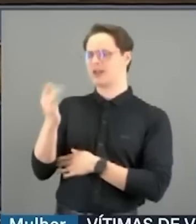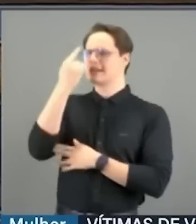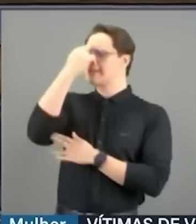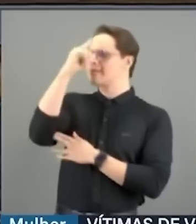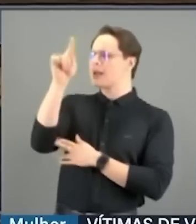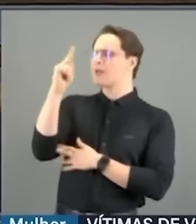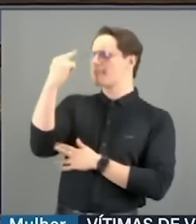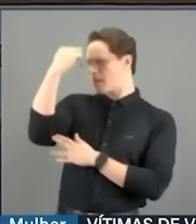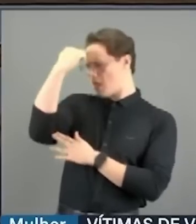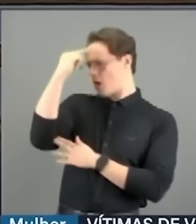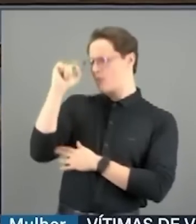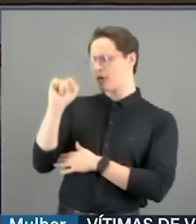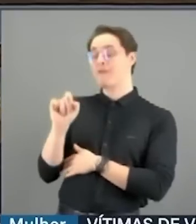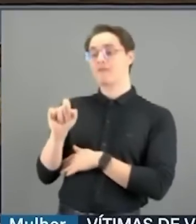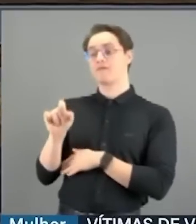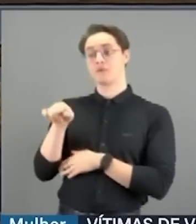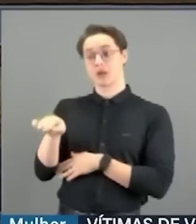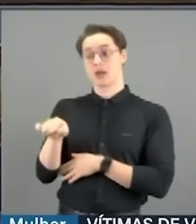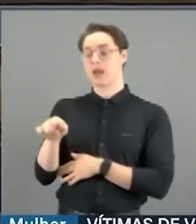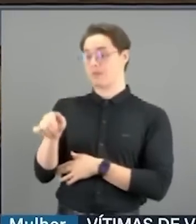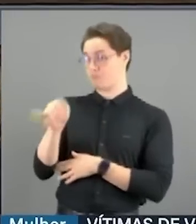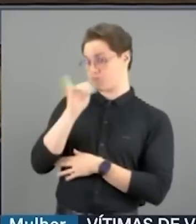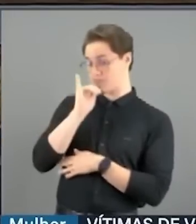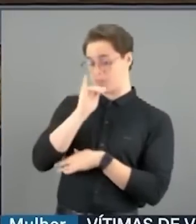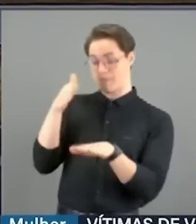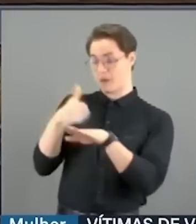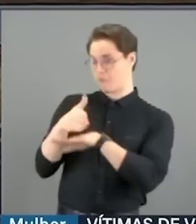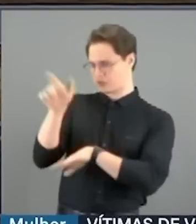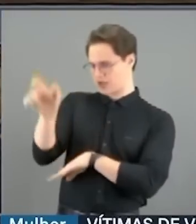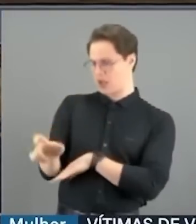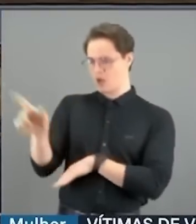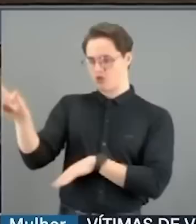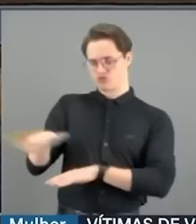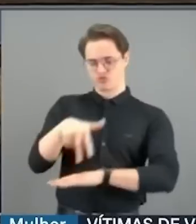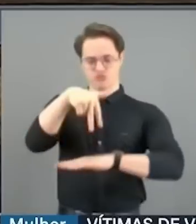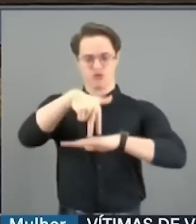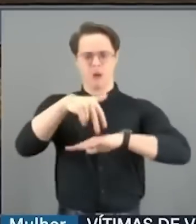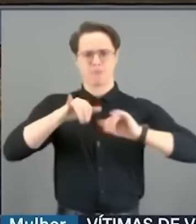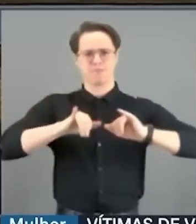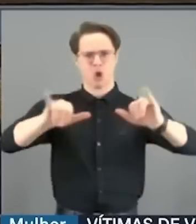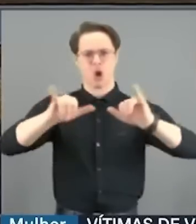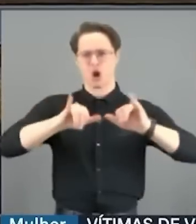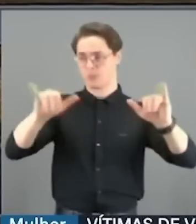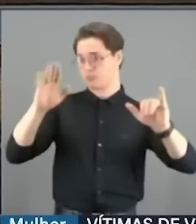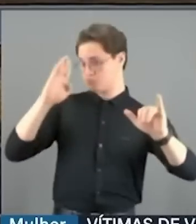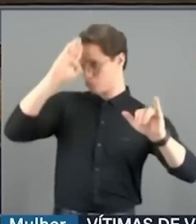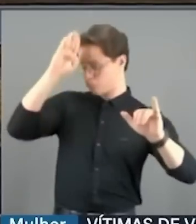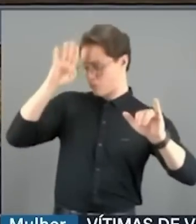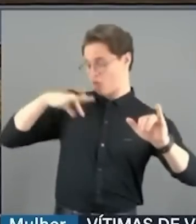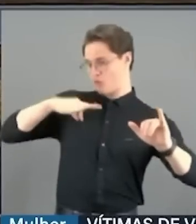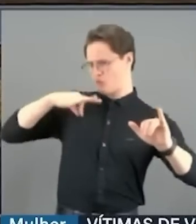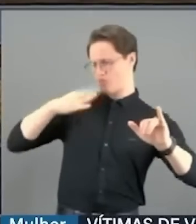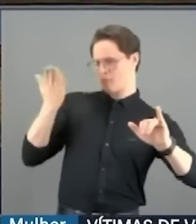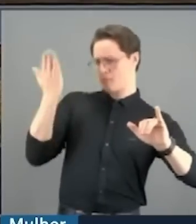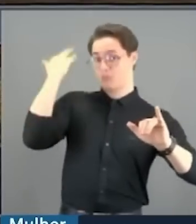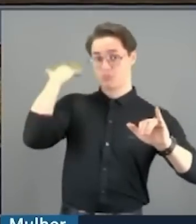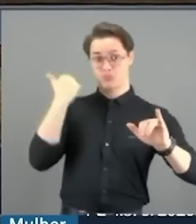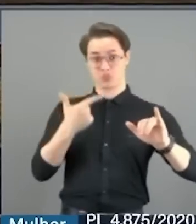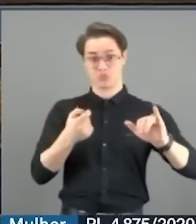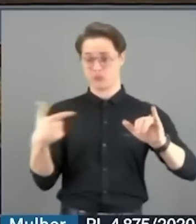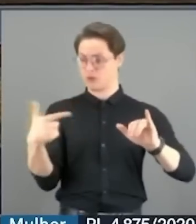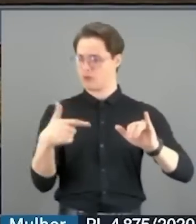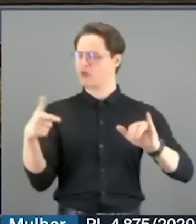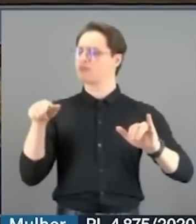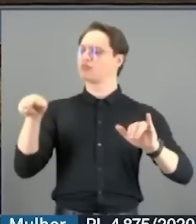de você participar, por exemplo, como garoto propaganda da campanha do Bolsonaro, do então candidato naquele momento,